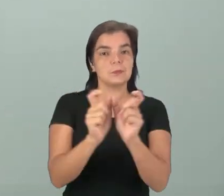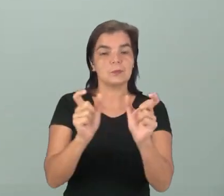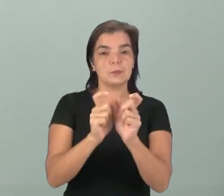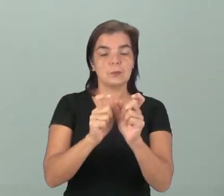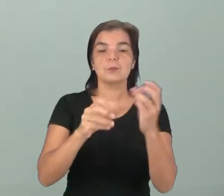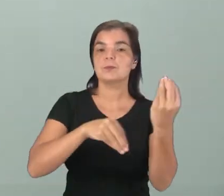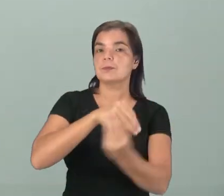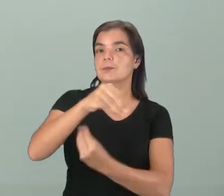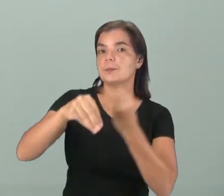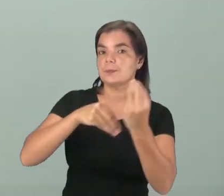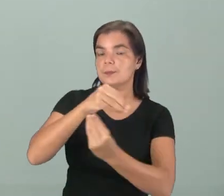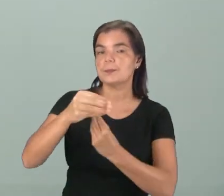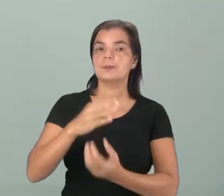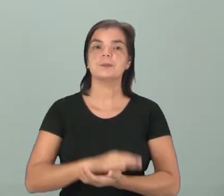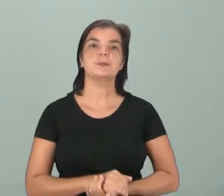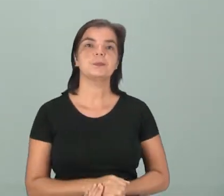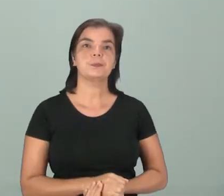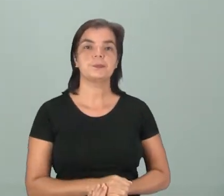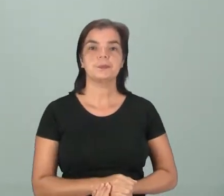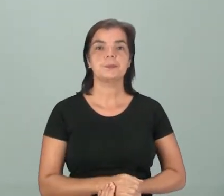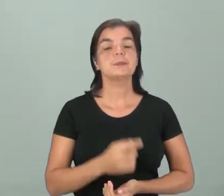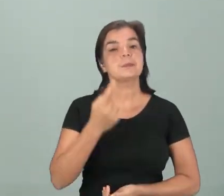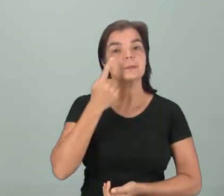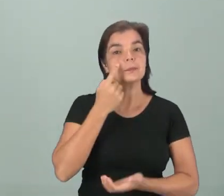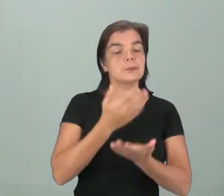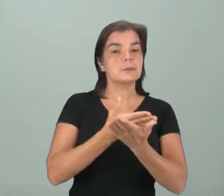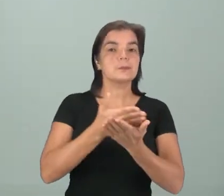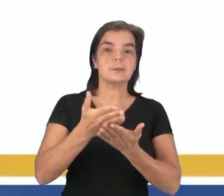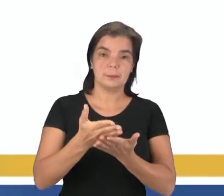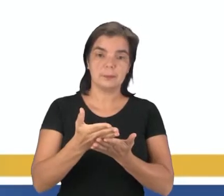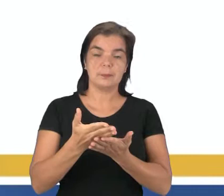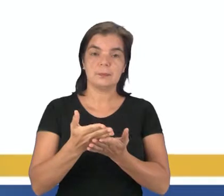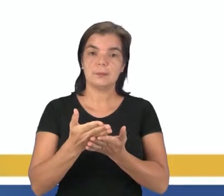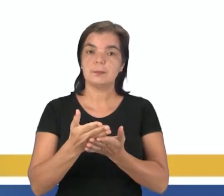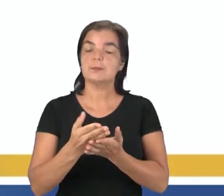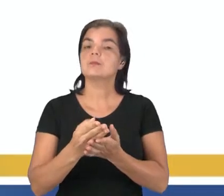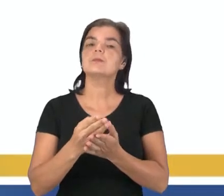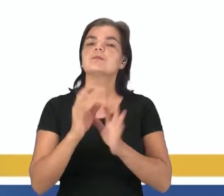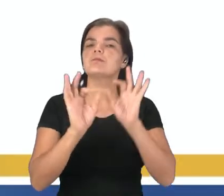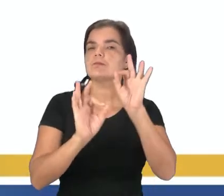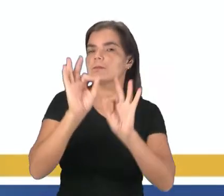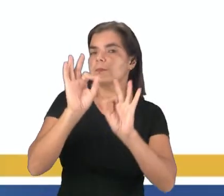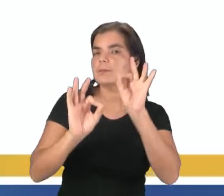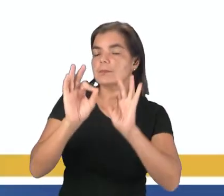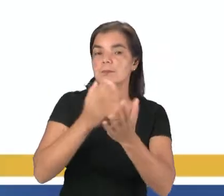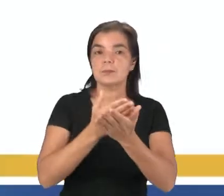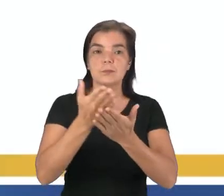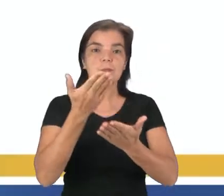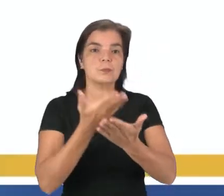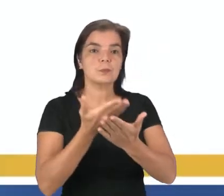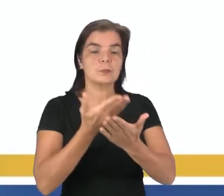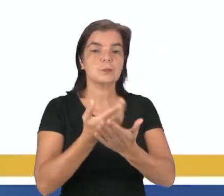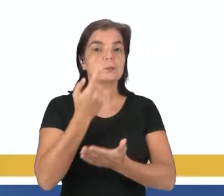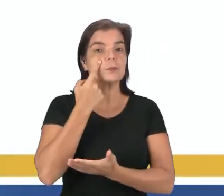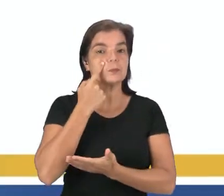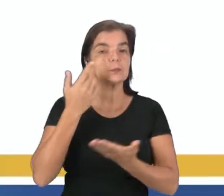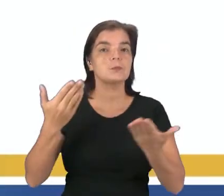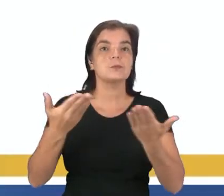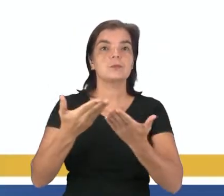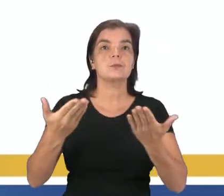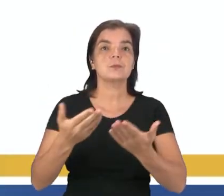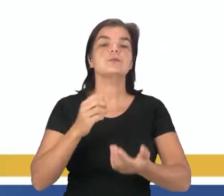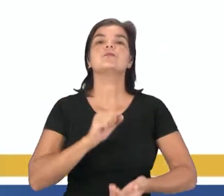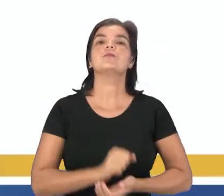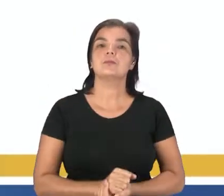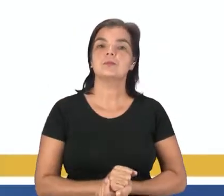de mistura. Vamos lá? Então, para começar, esse esquema que vocês estão vendo no início da aula é tudo que nós veremos aqui